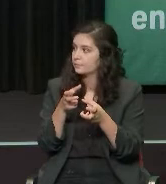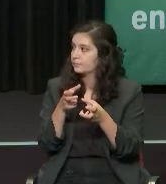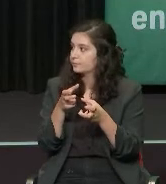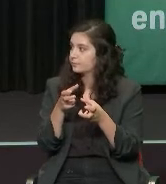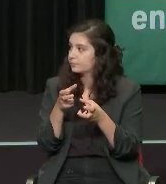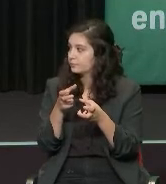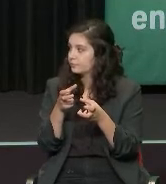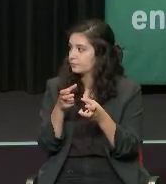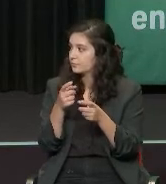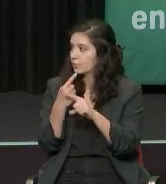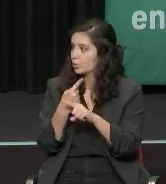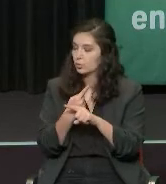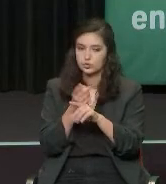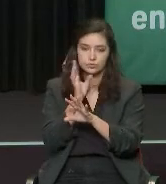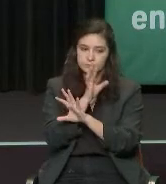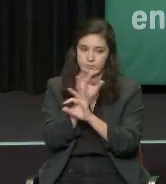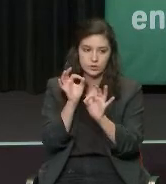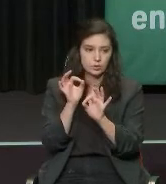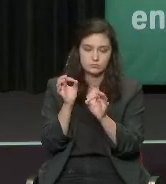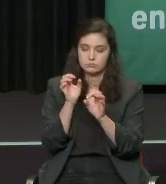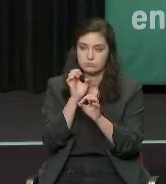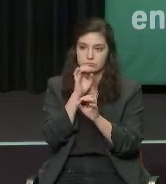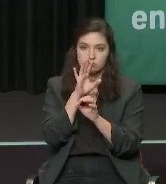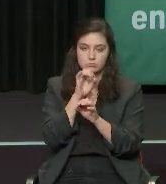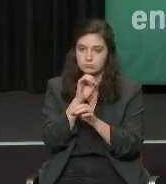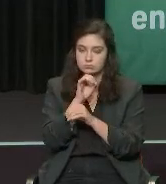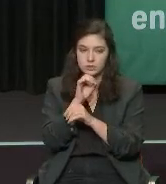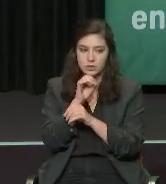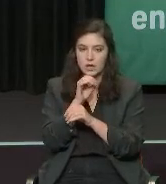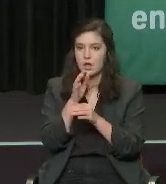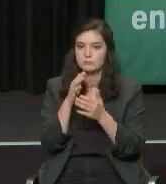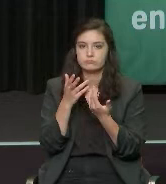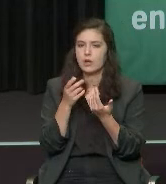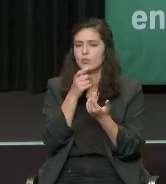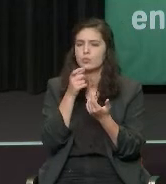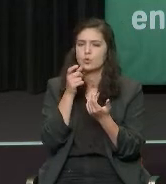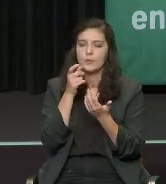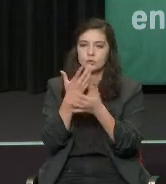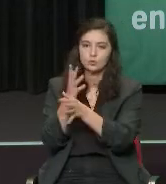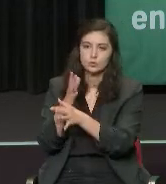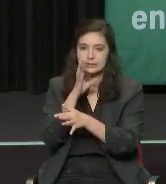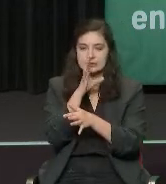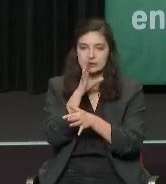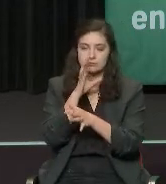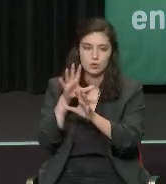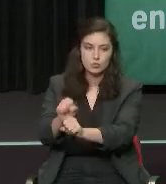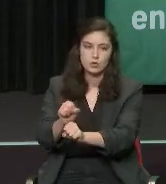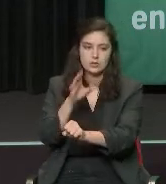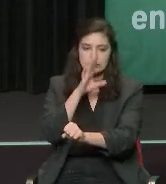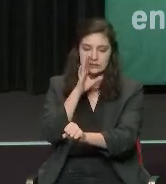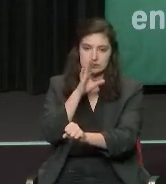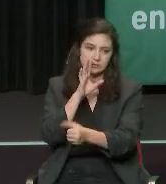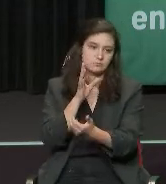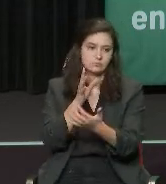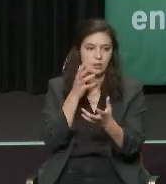com coisas fantásticas e incríveis que prometem acabar com os fogos se eles forem detectados prontamente. É a maior mentira que